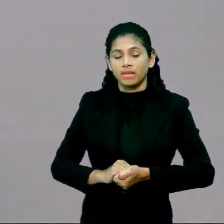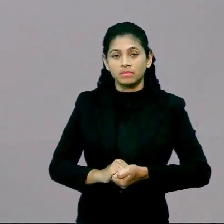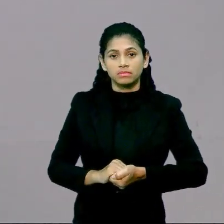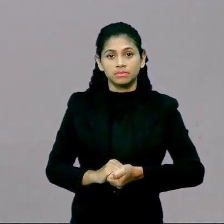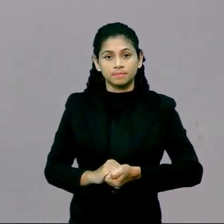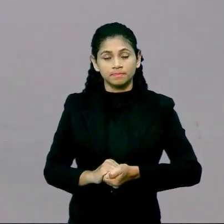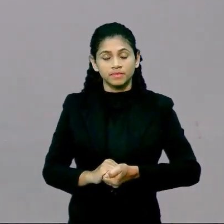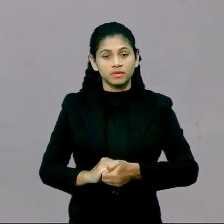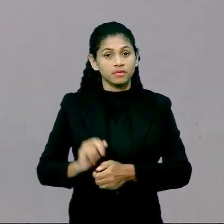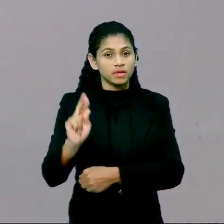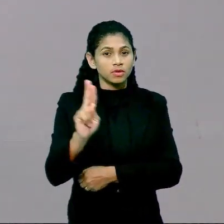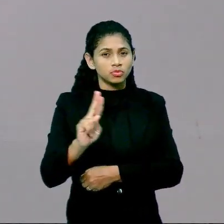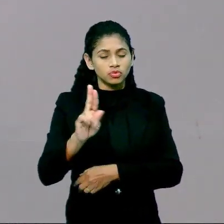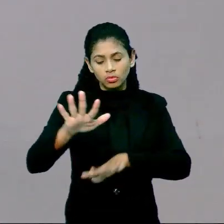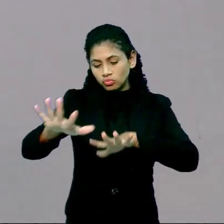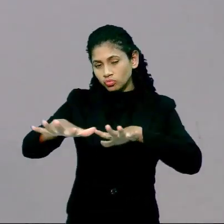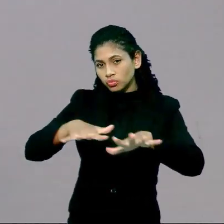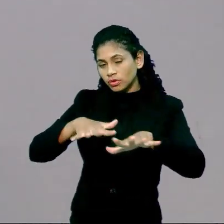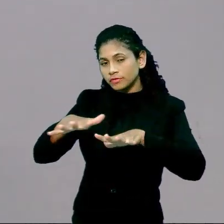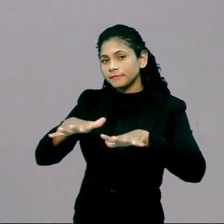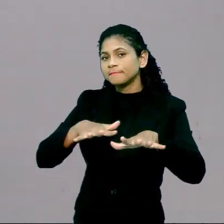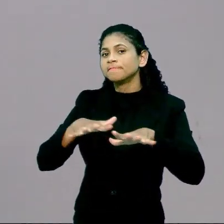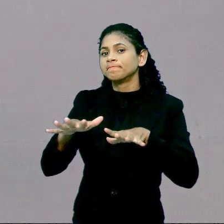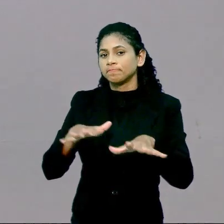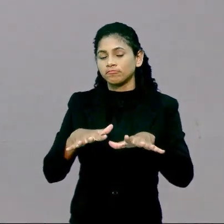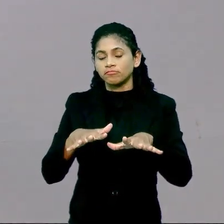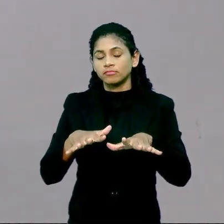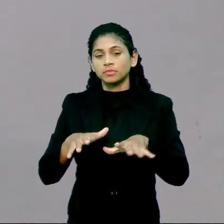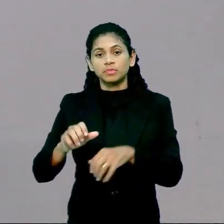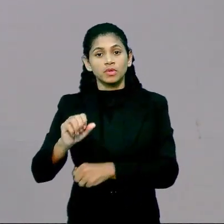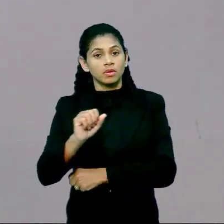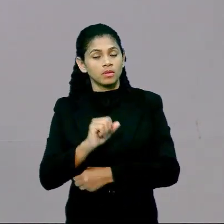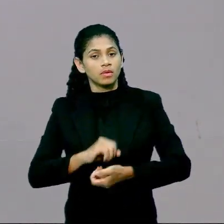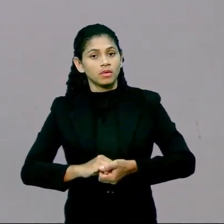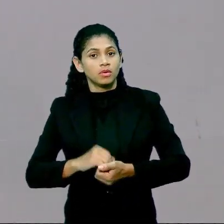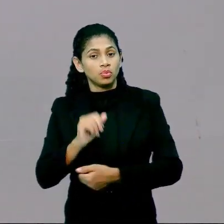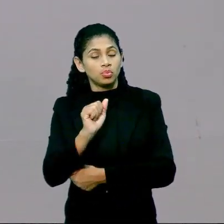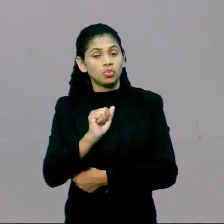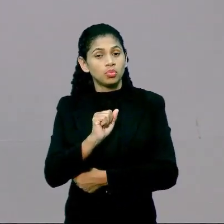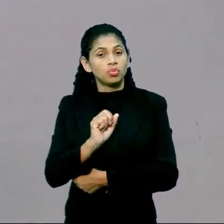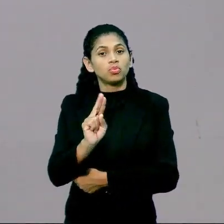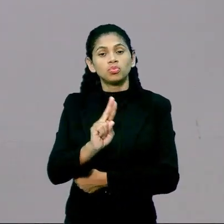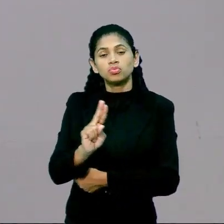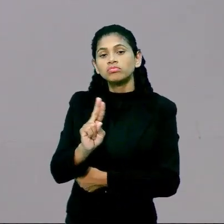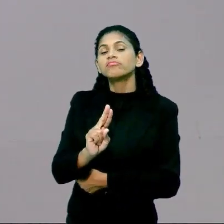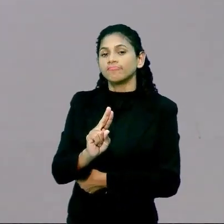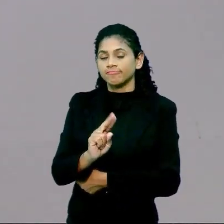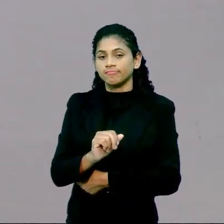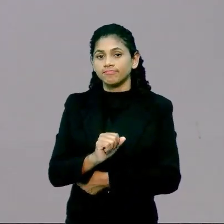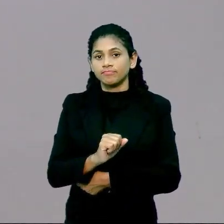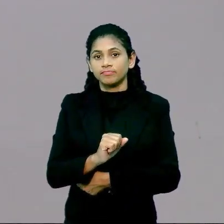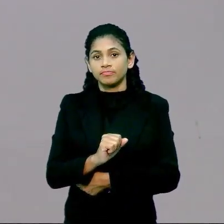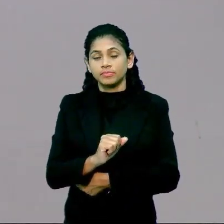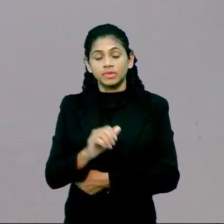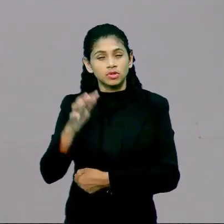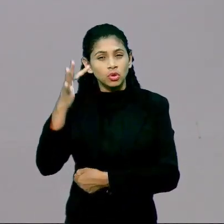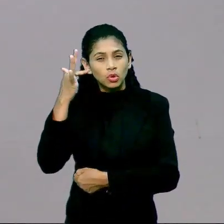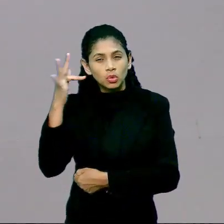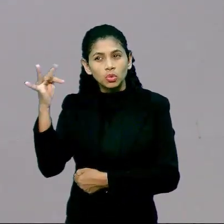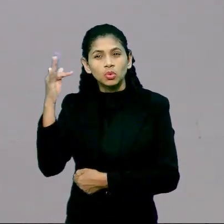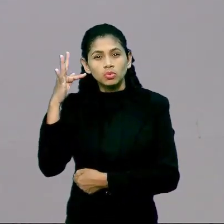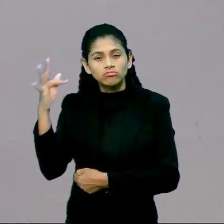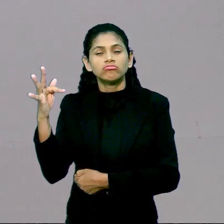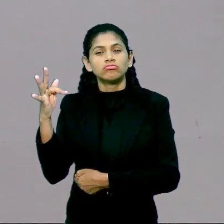para aquela prática. Que aí vem o seu karatê, seu kung fu, e vem toda essa filosofia que vem nesse